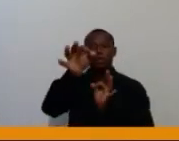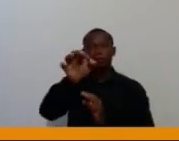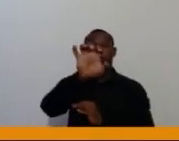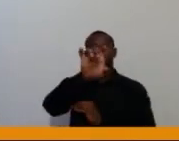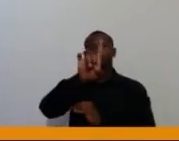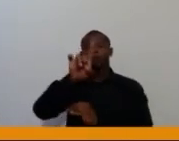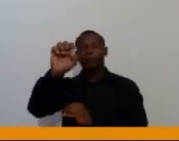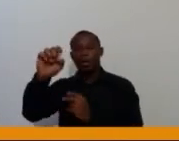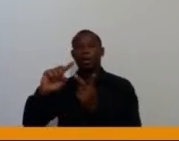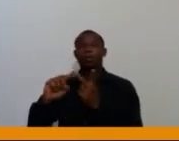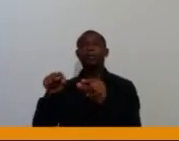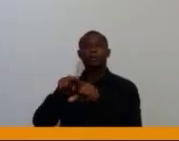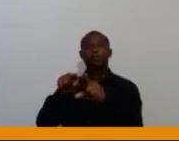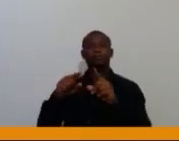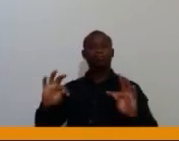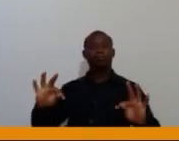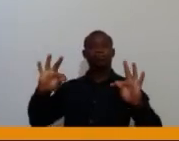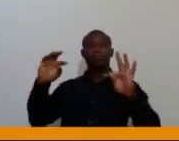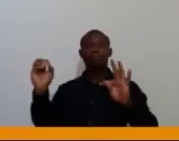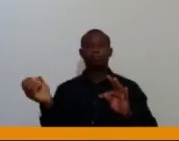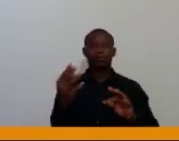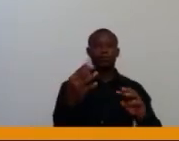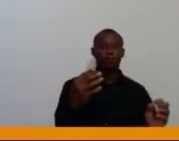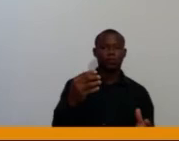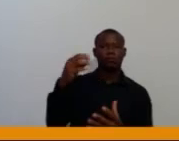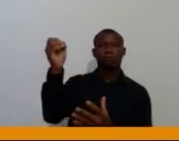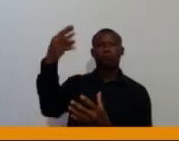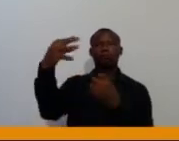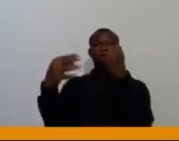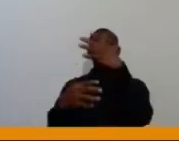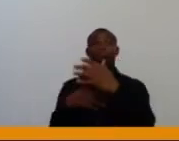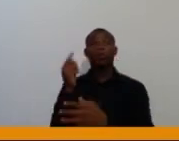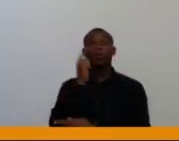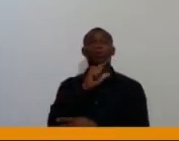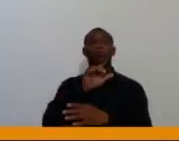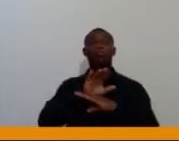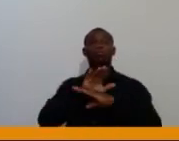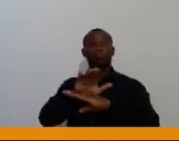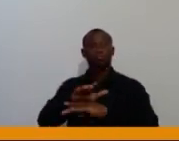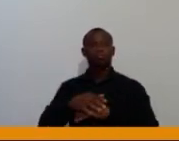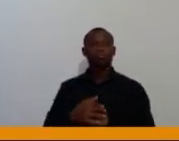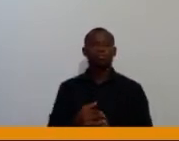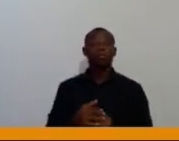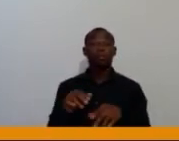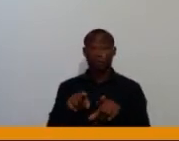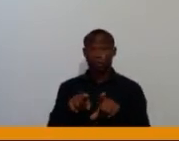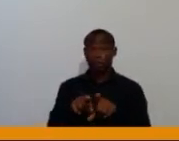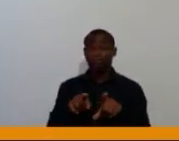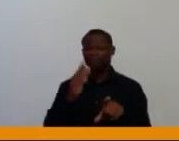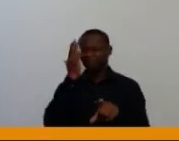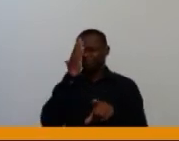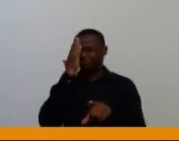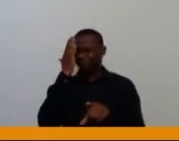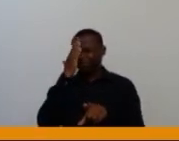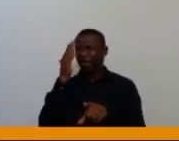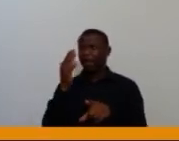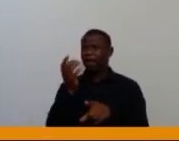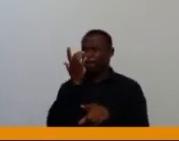de formação de docentes, né? De estruturar uma formação de docentes em termos